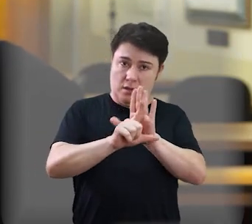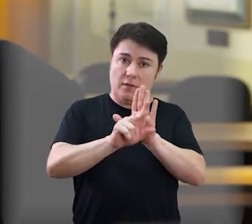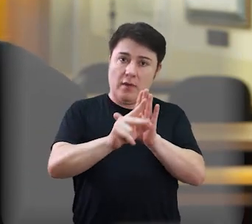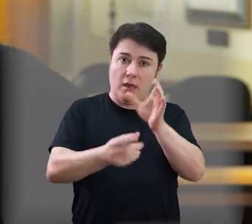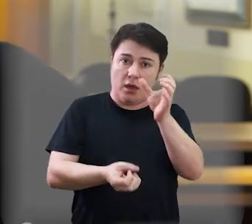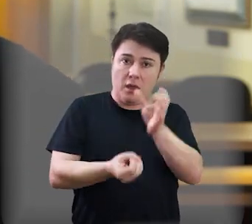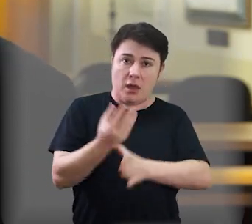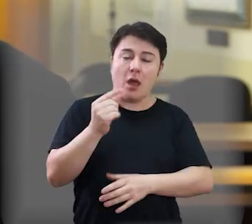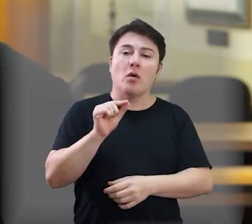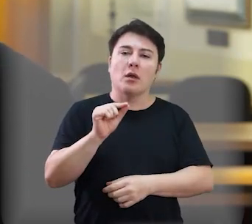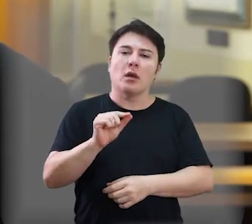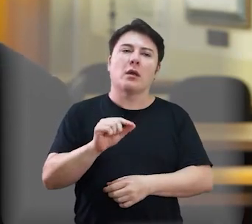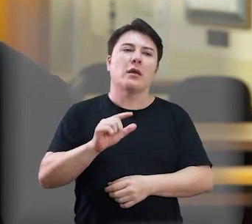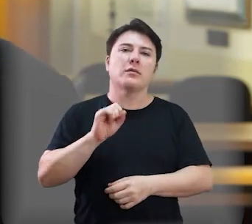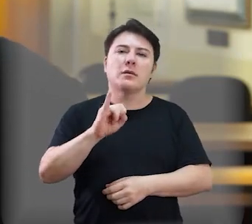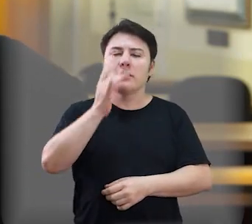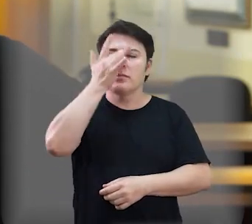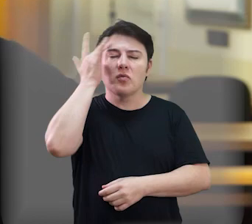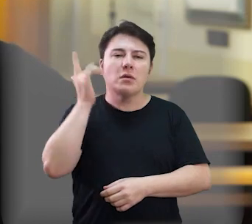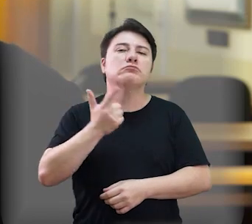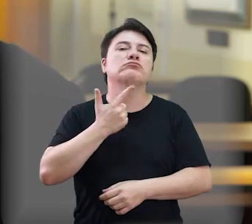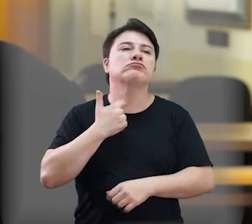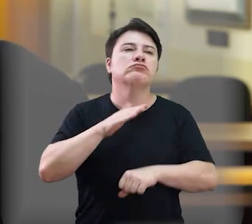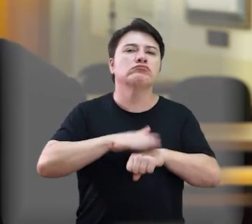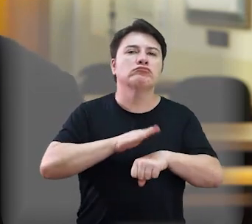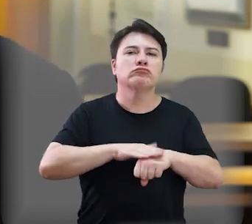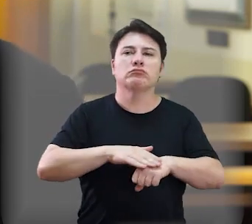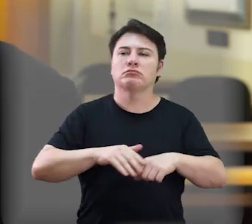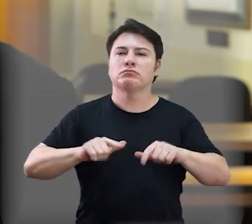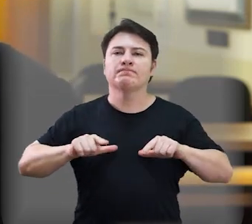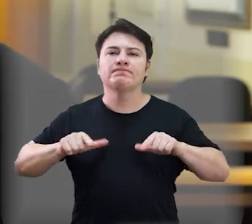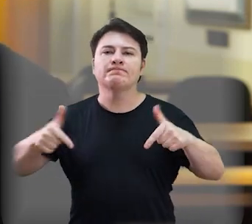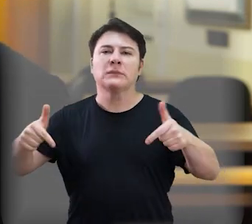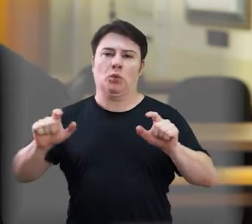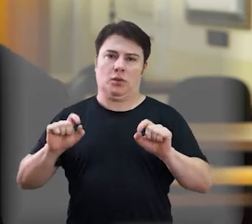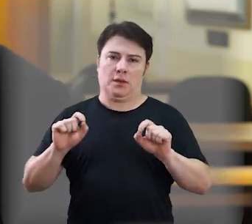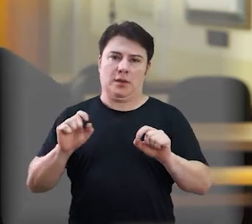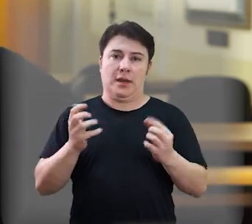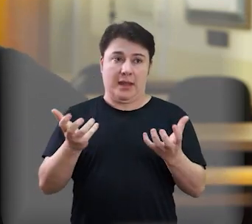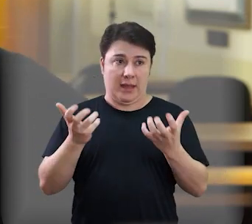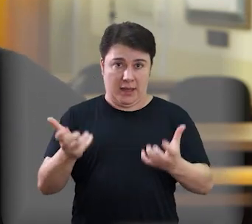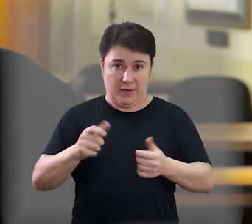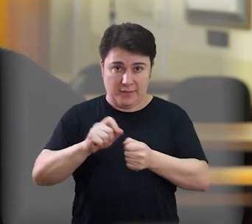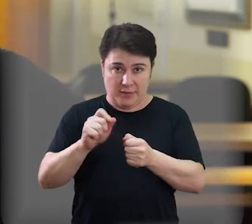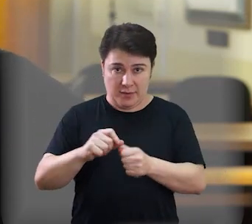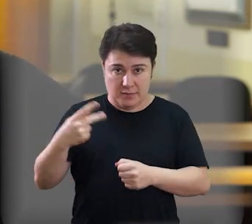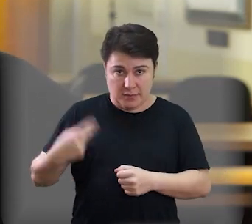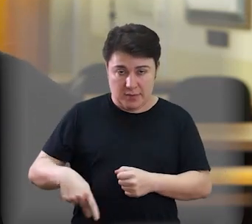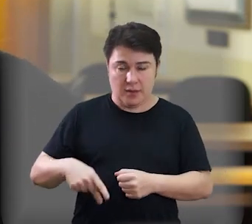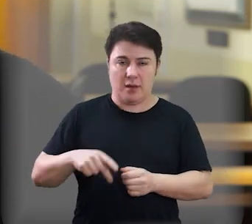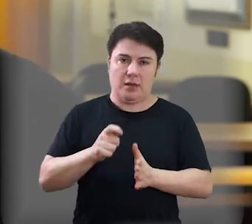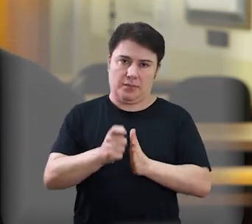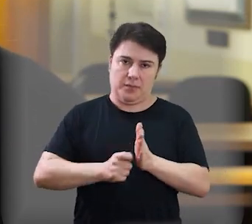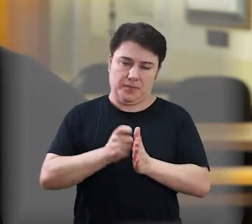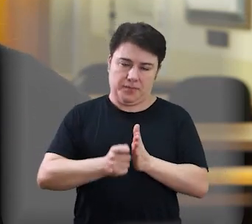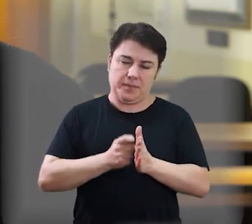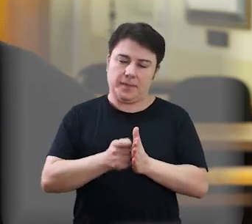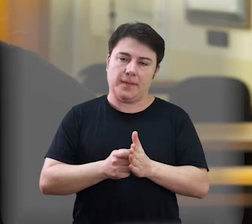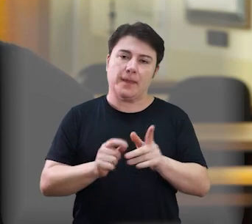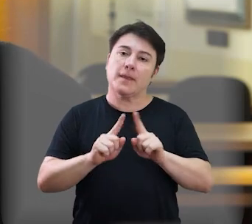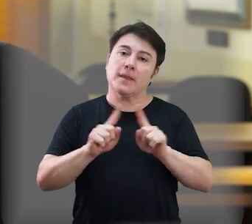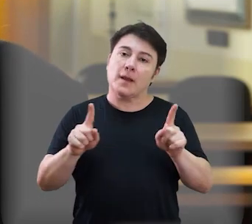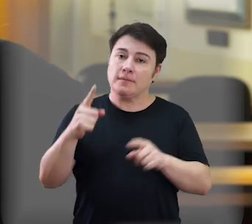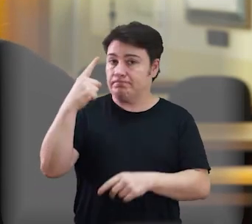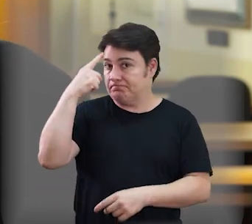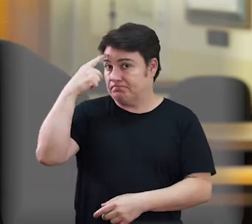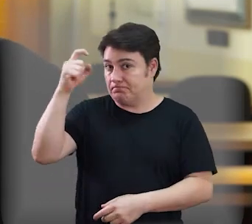sacramentar iniciativas, ações, vontades que queiram ser materializadas no dia a dia da cidade.